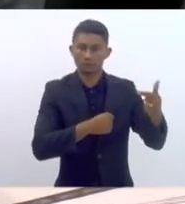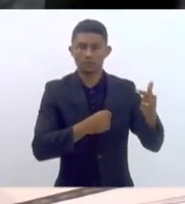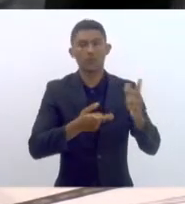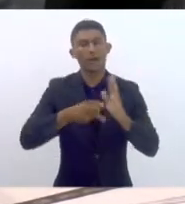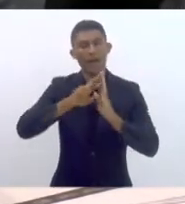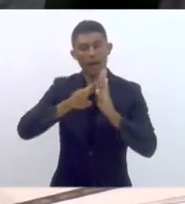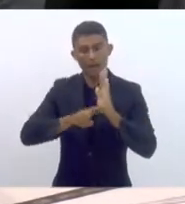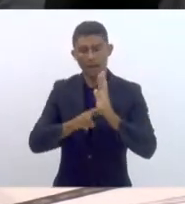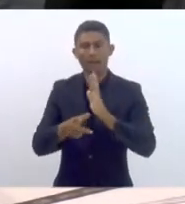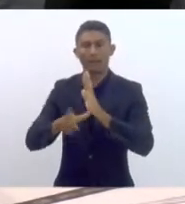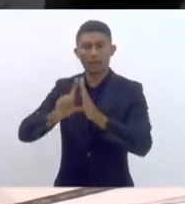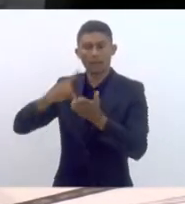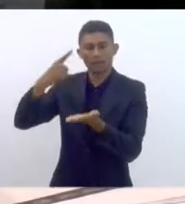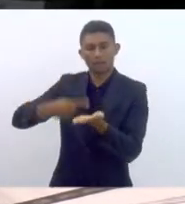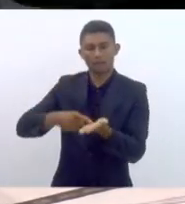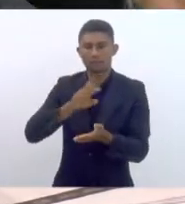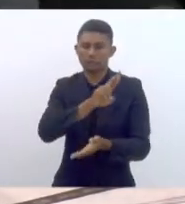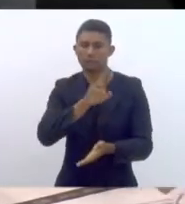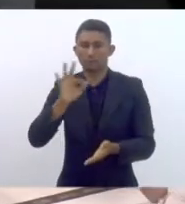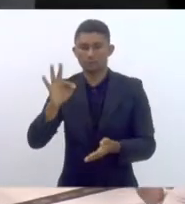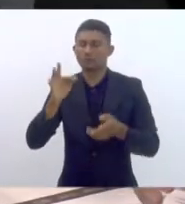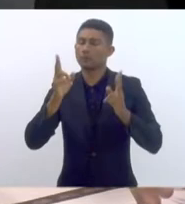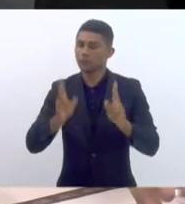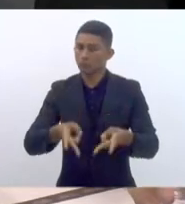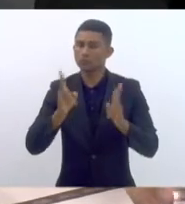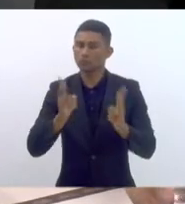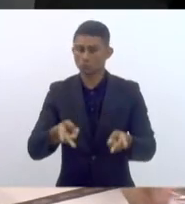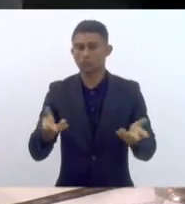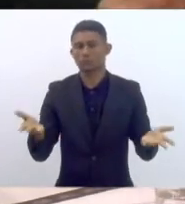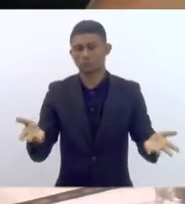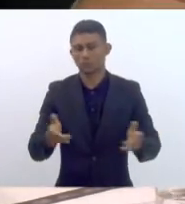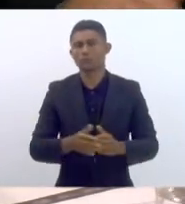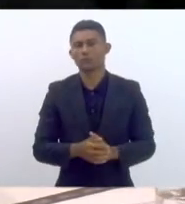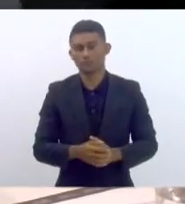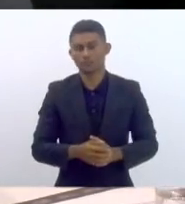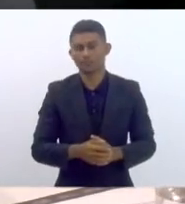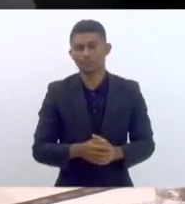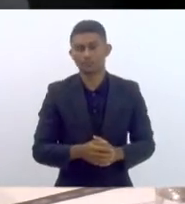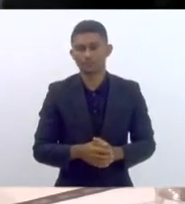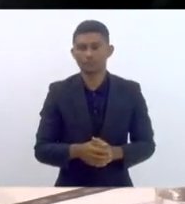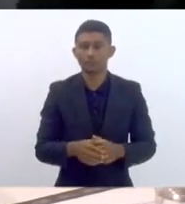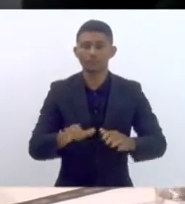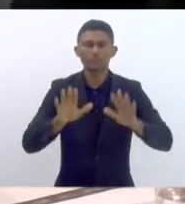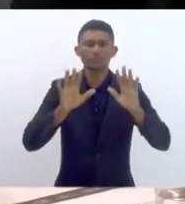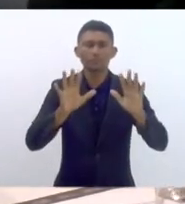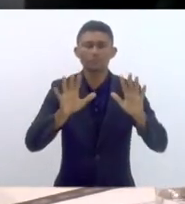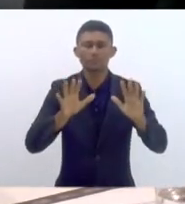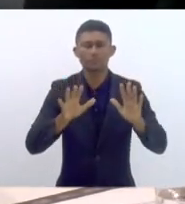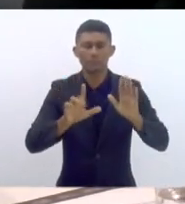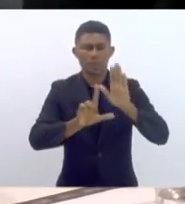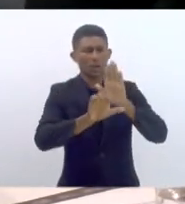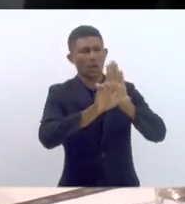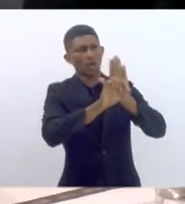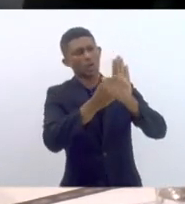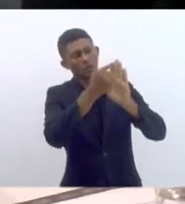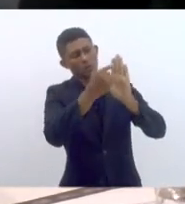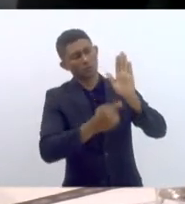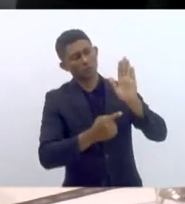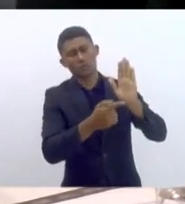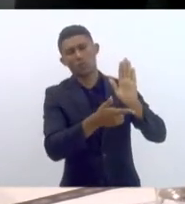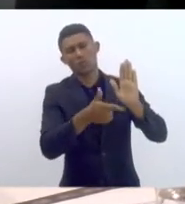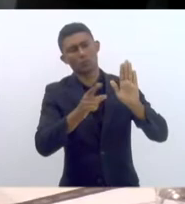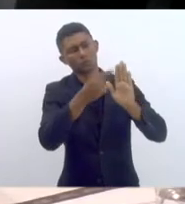Tá? Apesar de ele ter sido extinto, mas a gente não tinha assim, nenhuma legislação legal sobre qual a gente